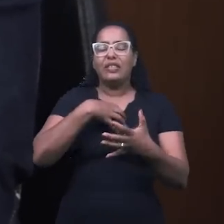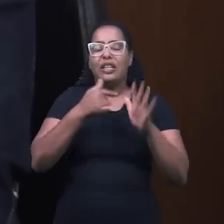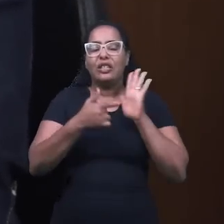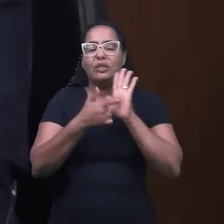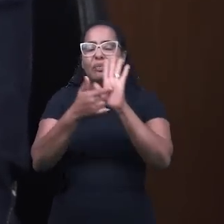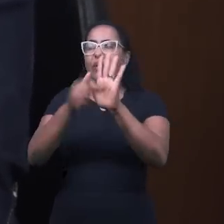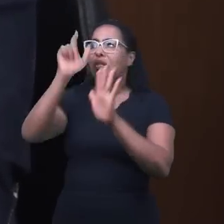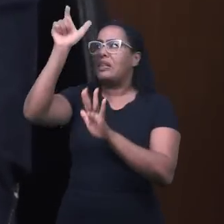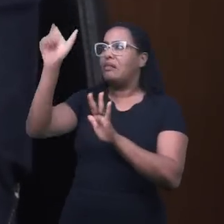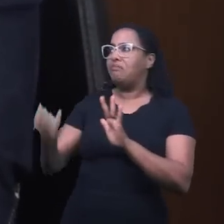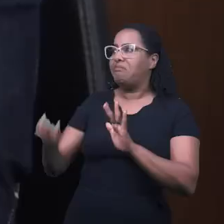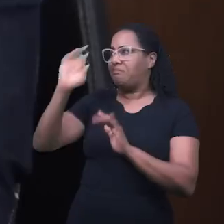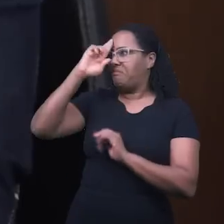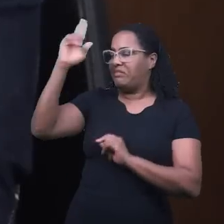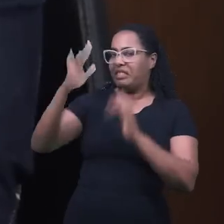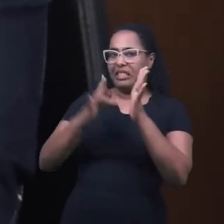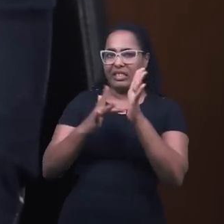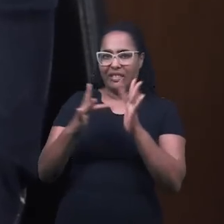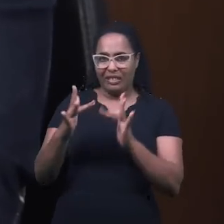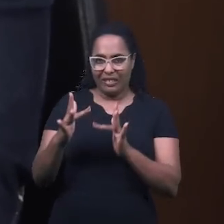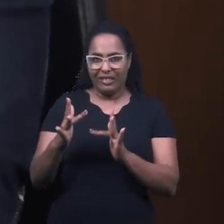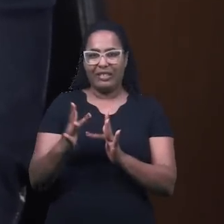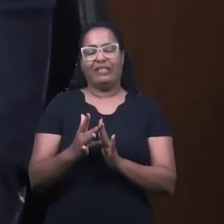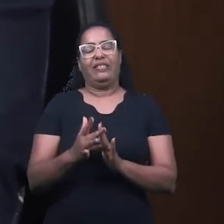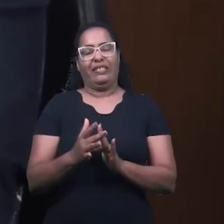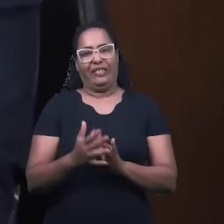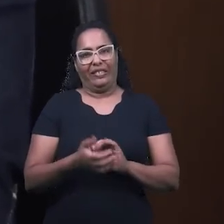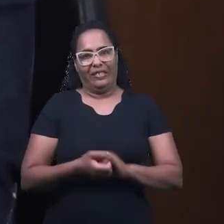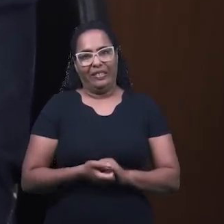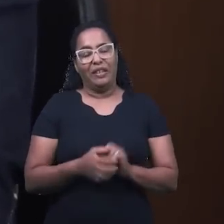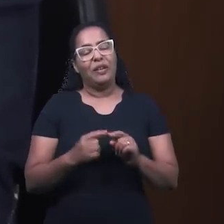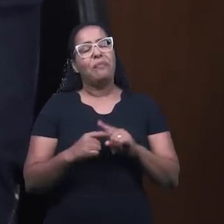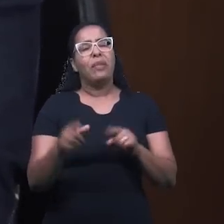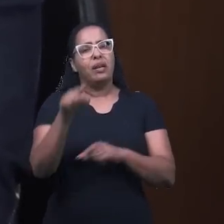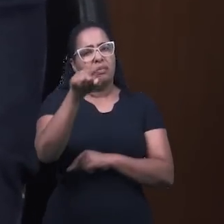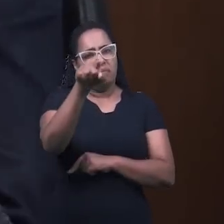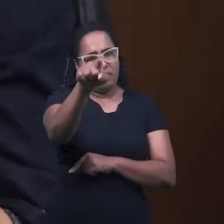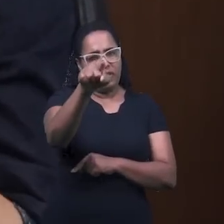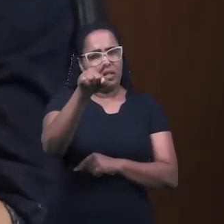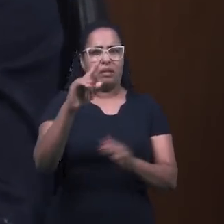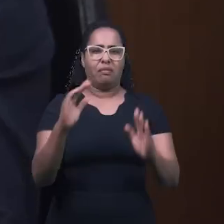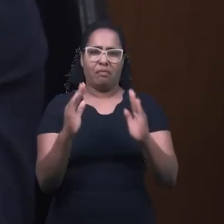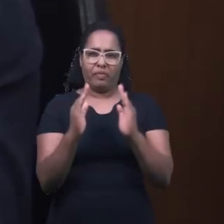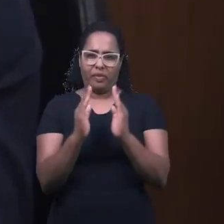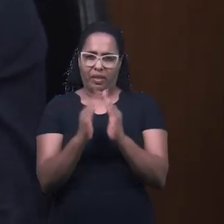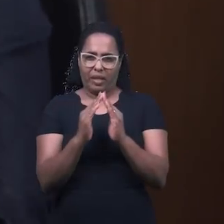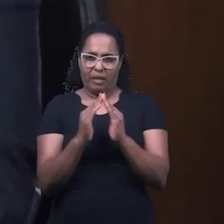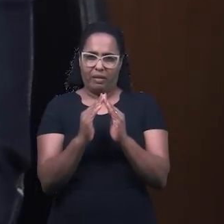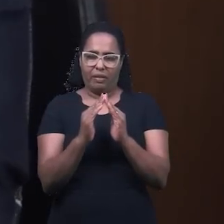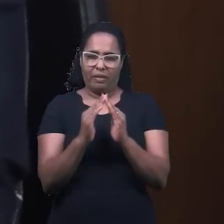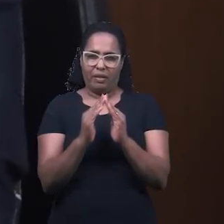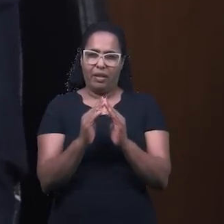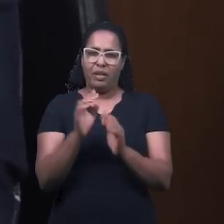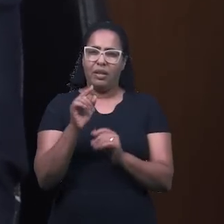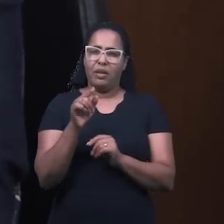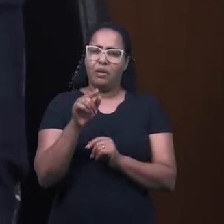diversas formas de falar do Senhor, de chegar até uma vida. Mas para você que está em